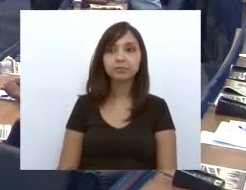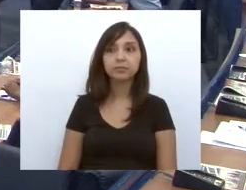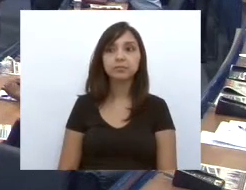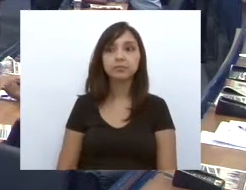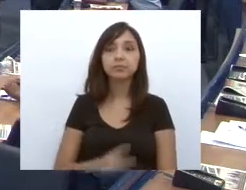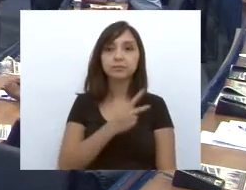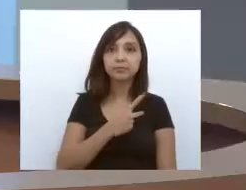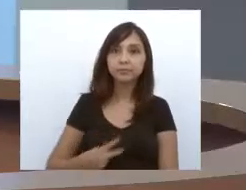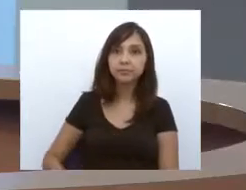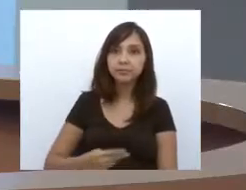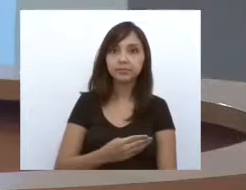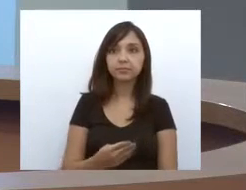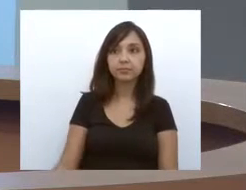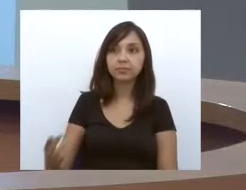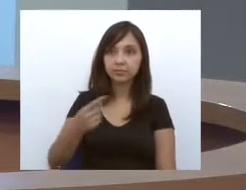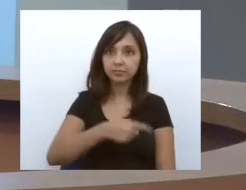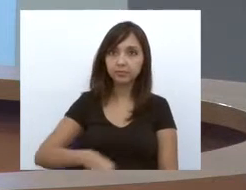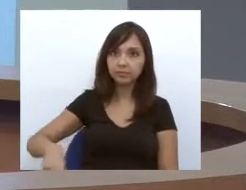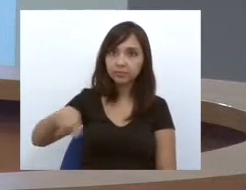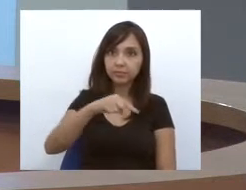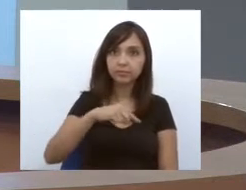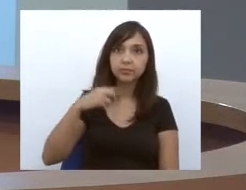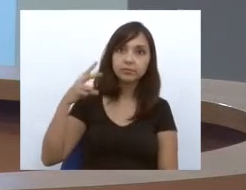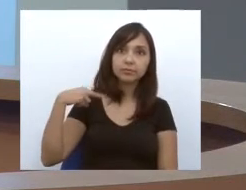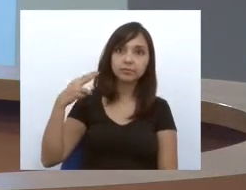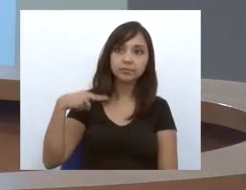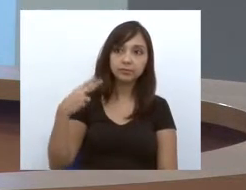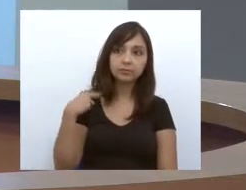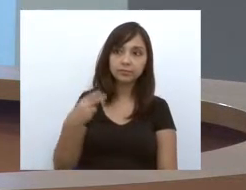Senhor presidente, então nós, como vereador,